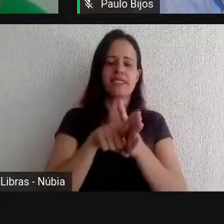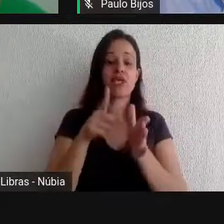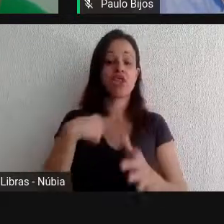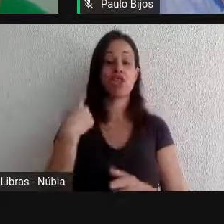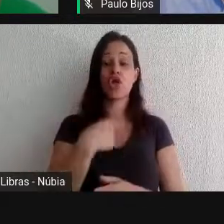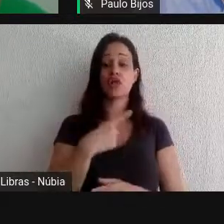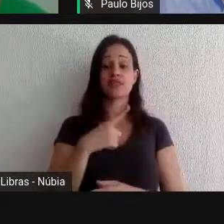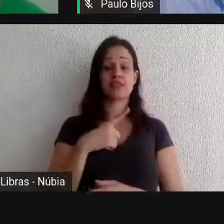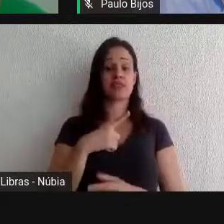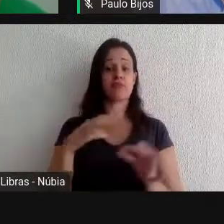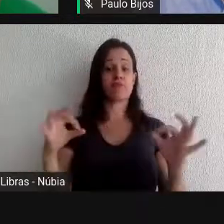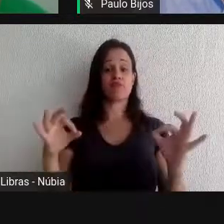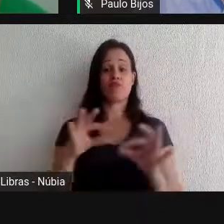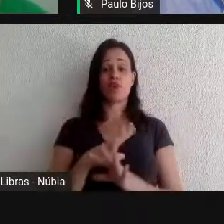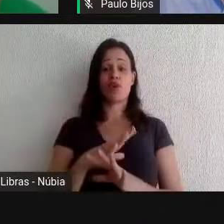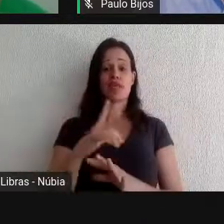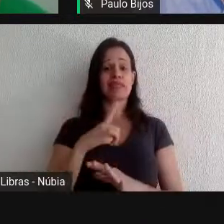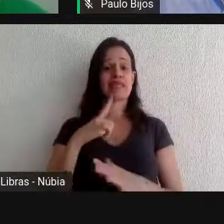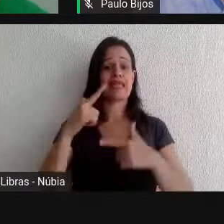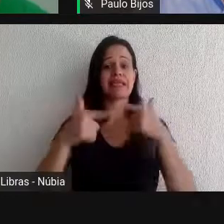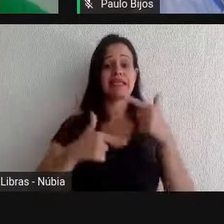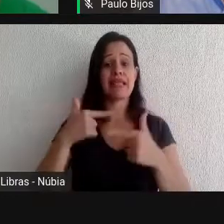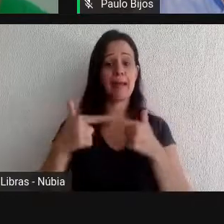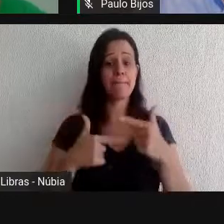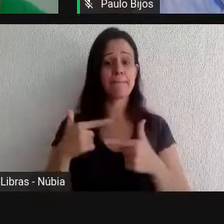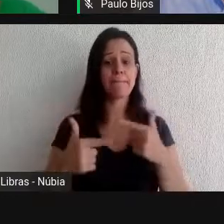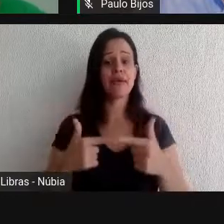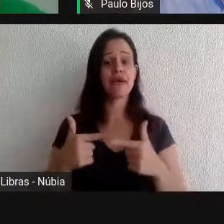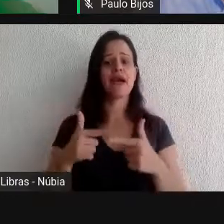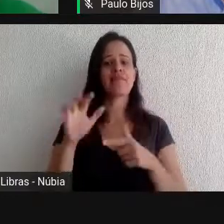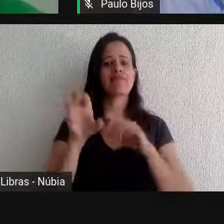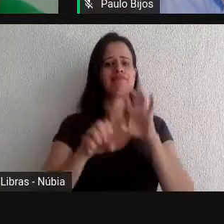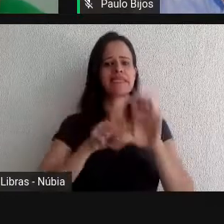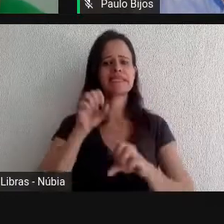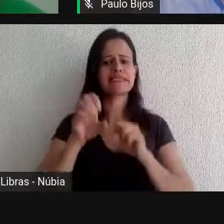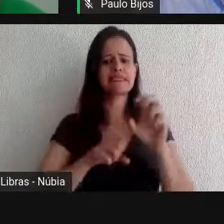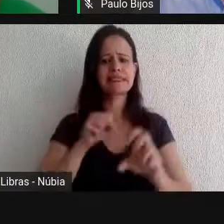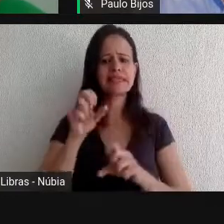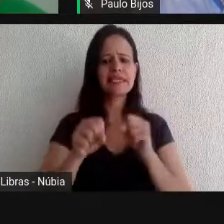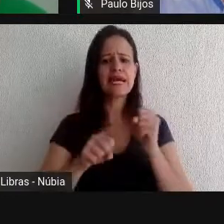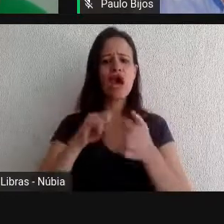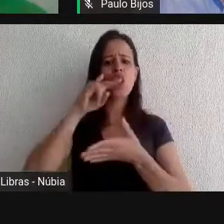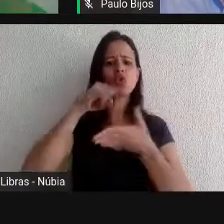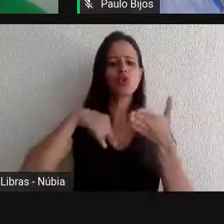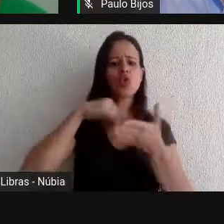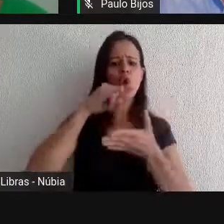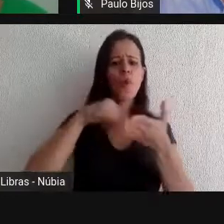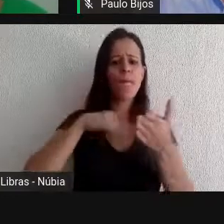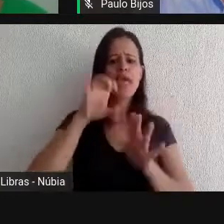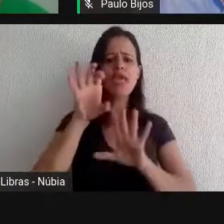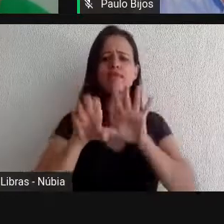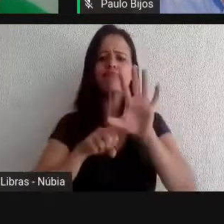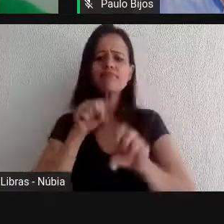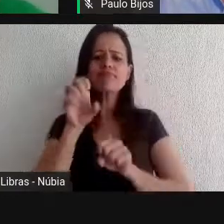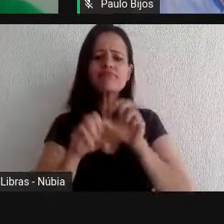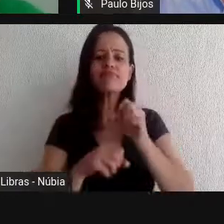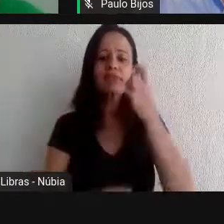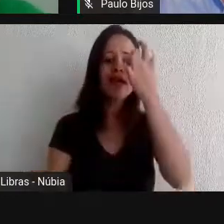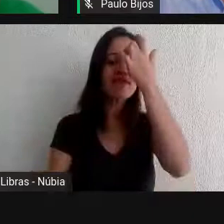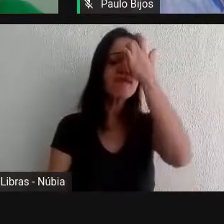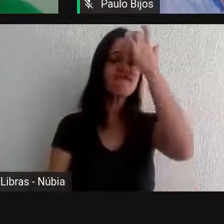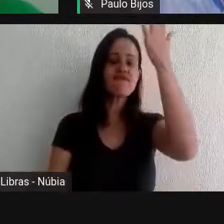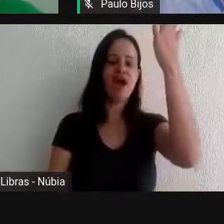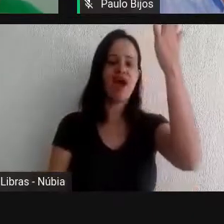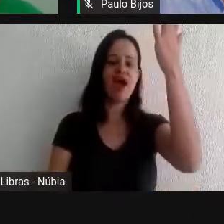nosso trabalho, o nosso pesquisado está ao lado, os nossos documentos estão ao lado da gente, o acesso é